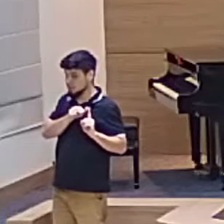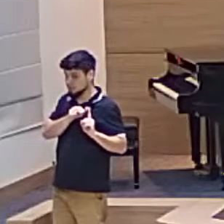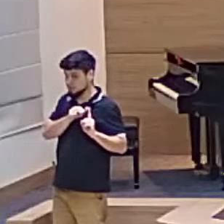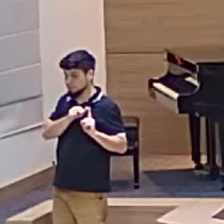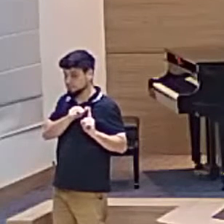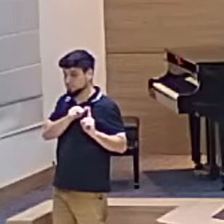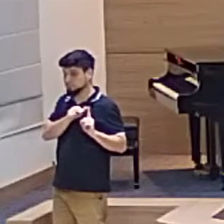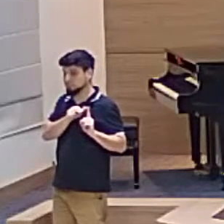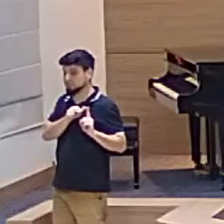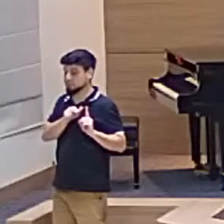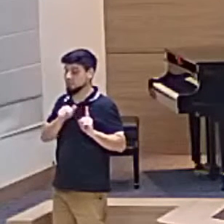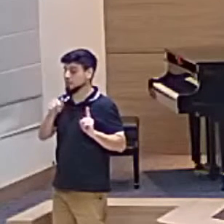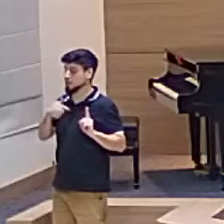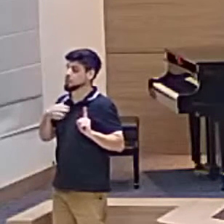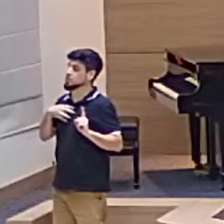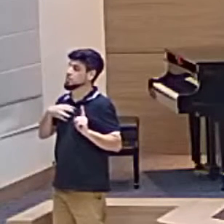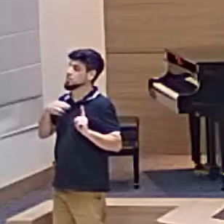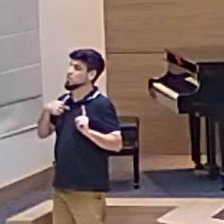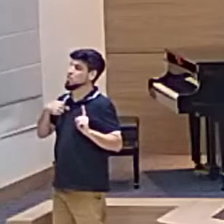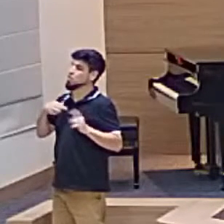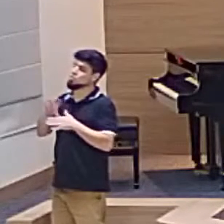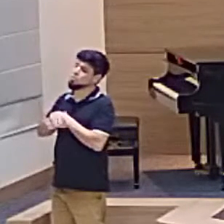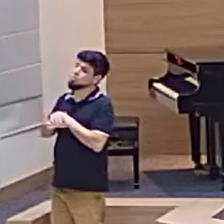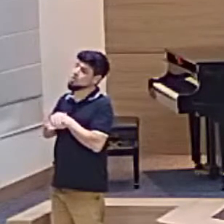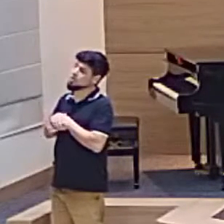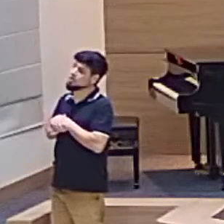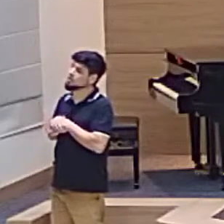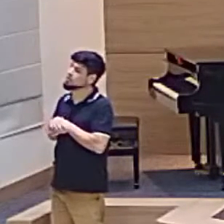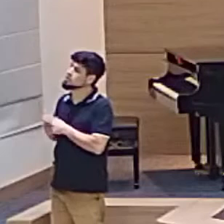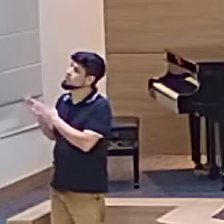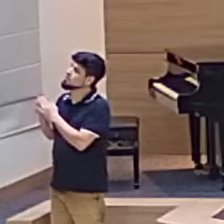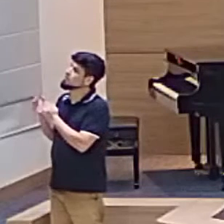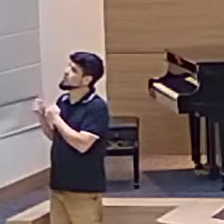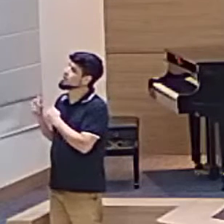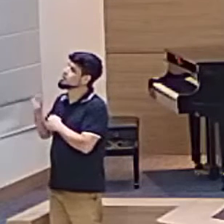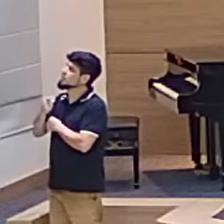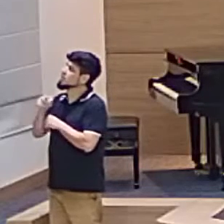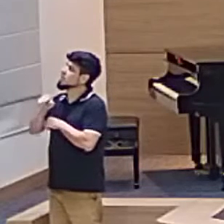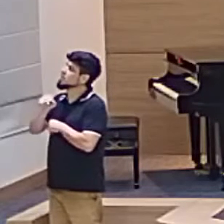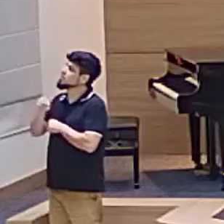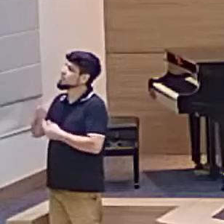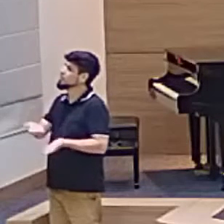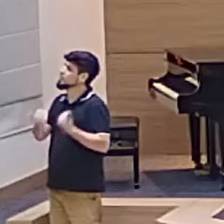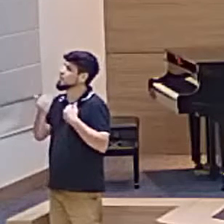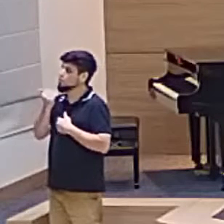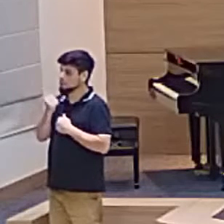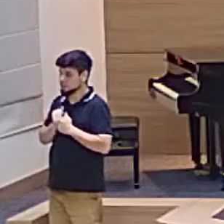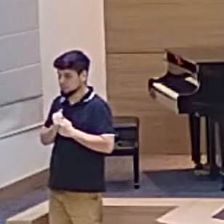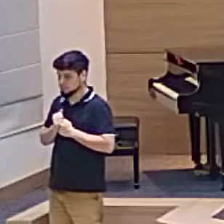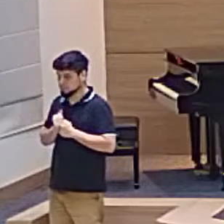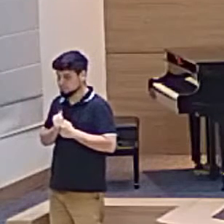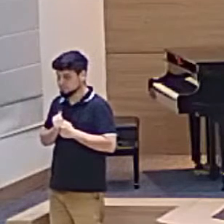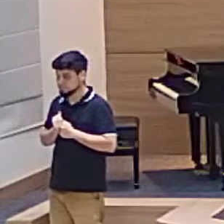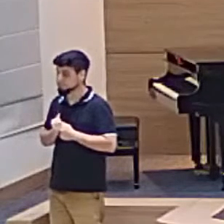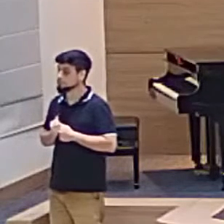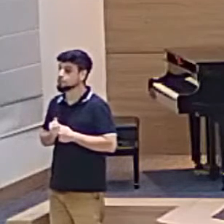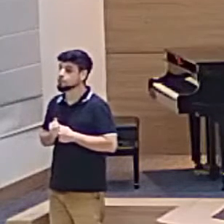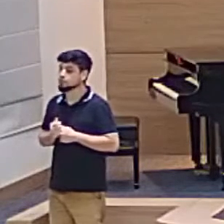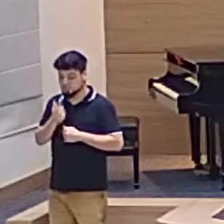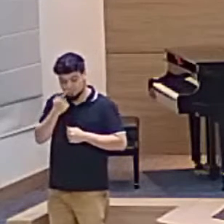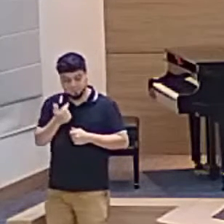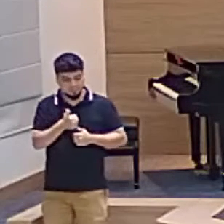fazendo de doença a irmã fosse levar o alimento à ele e o pai libera Oi e aí esse jovem Zinho